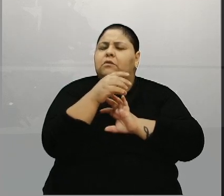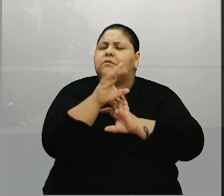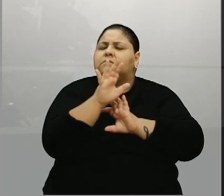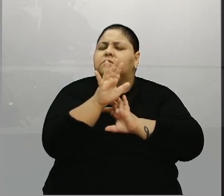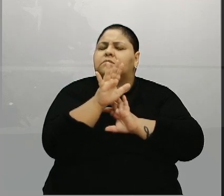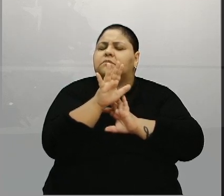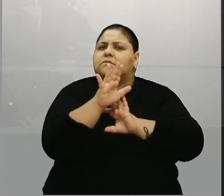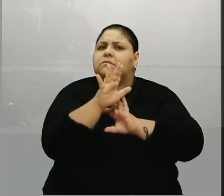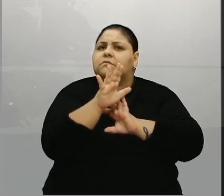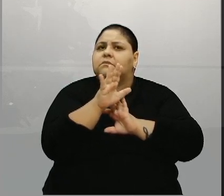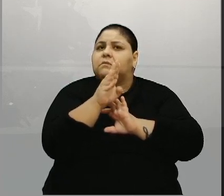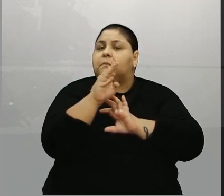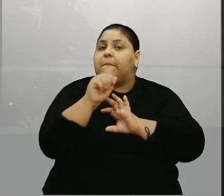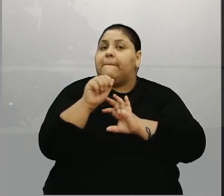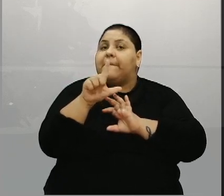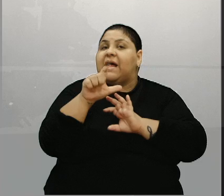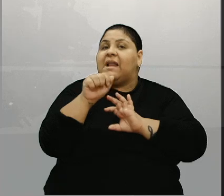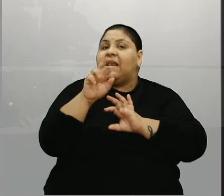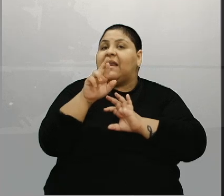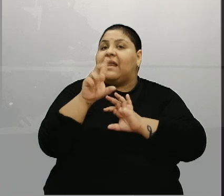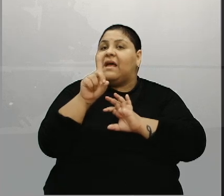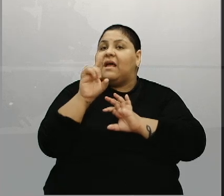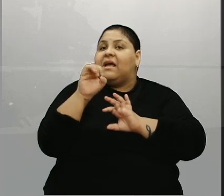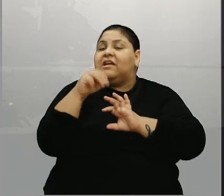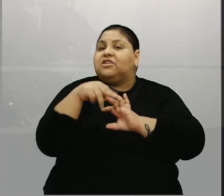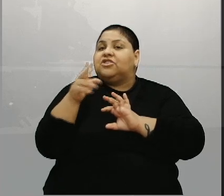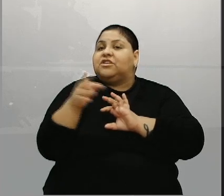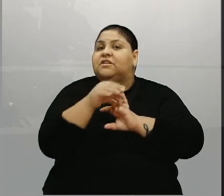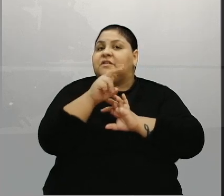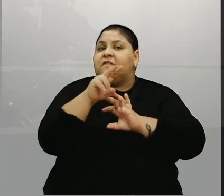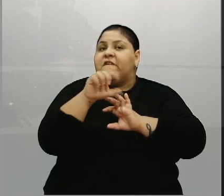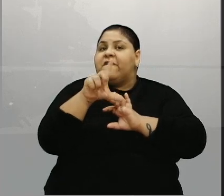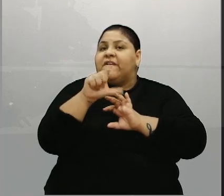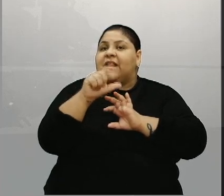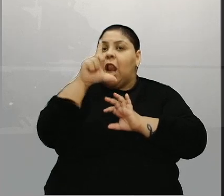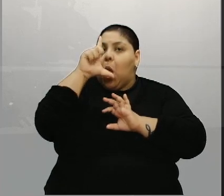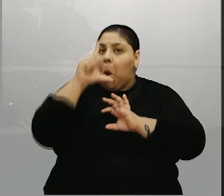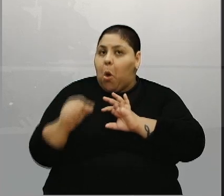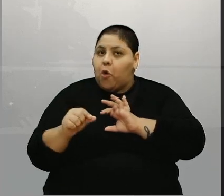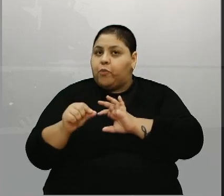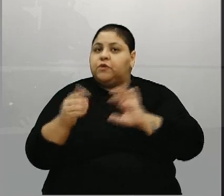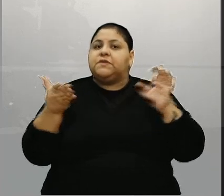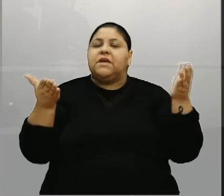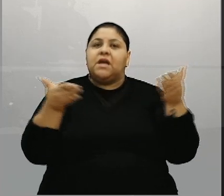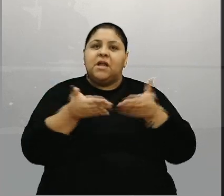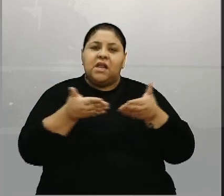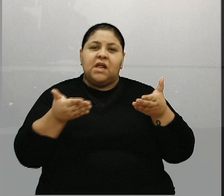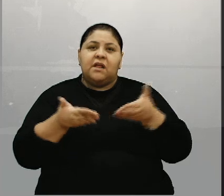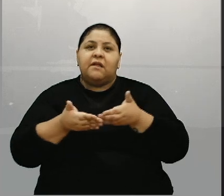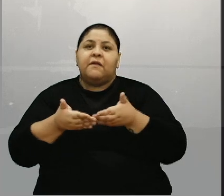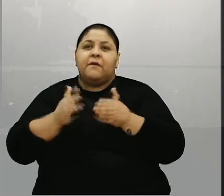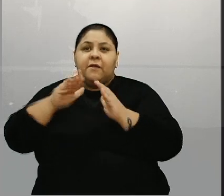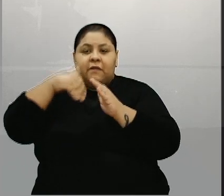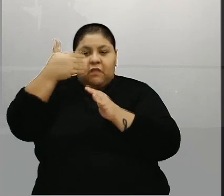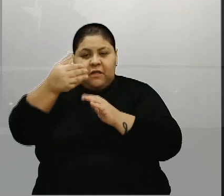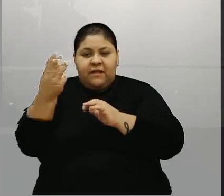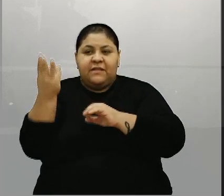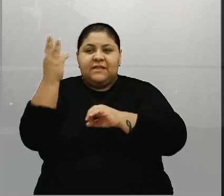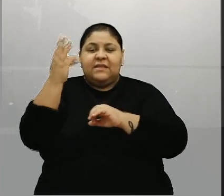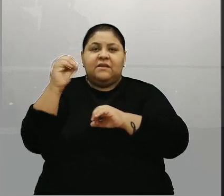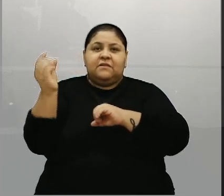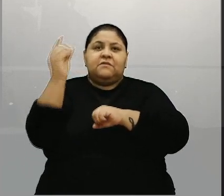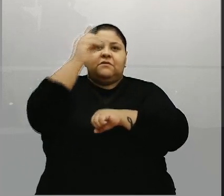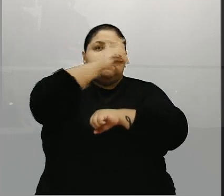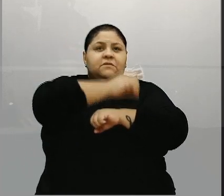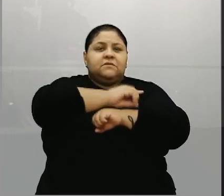no Balardim, Vila Lobos, e agora então dentro desses próximos 30 dias,